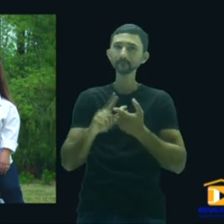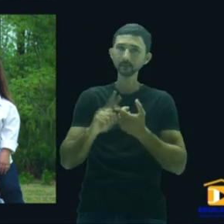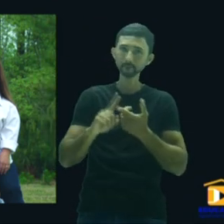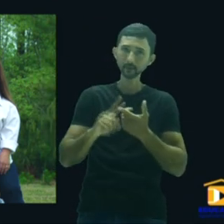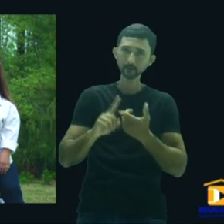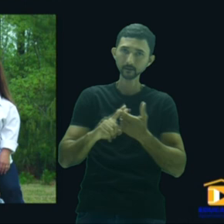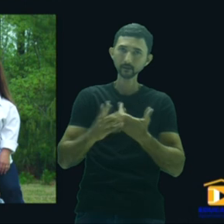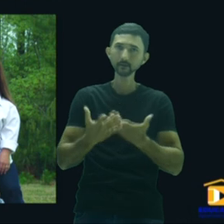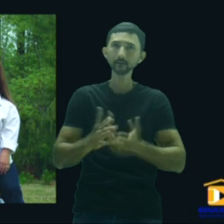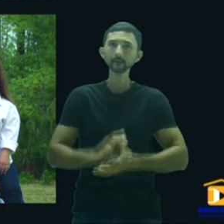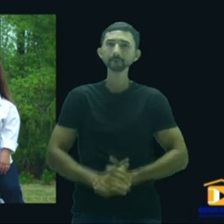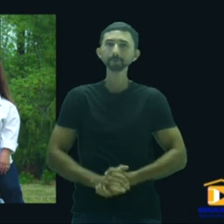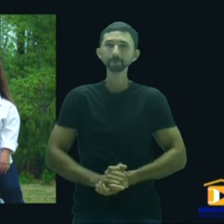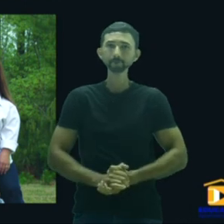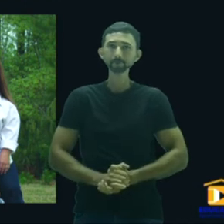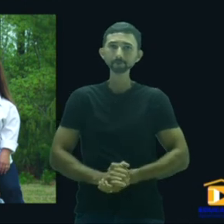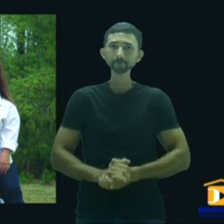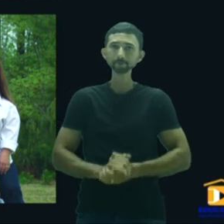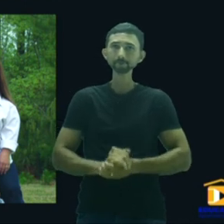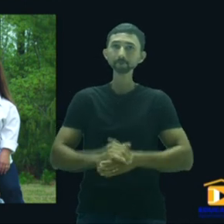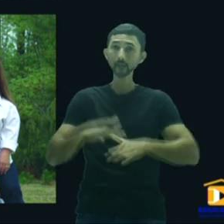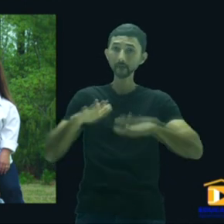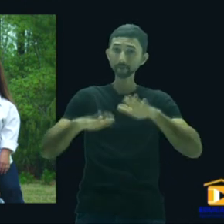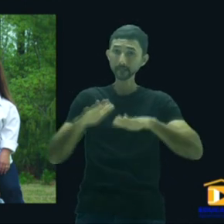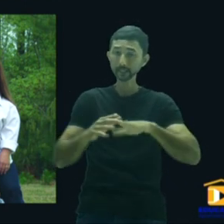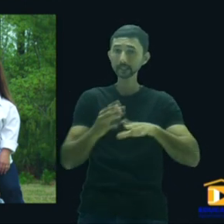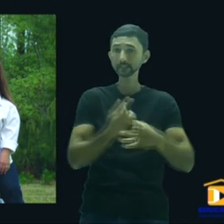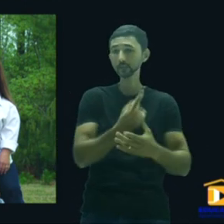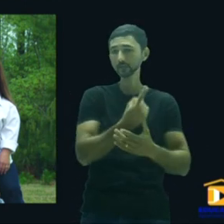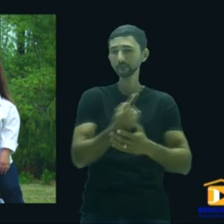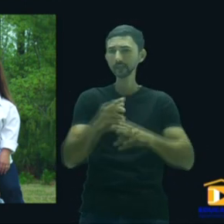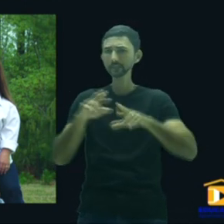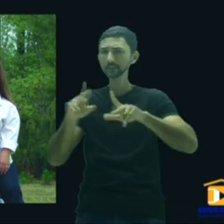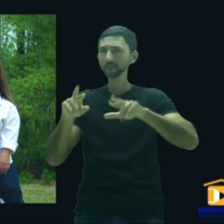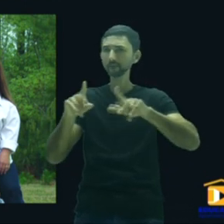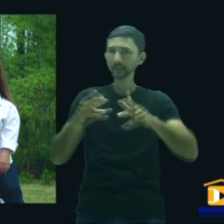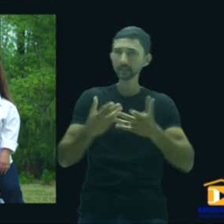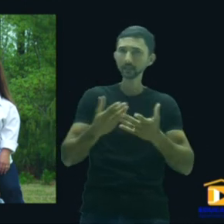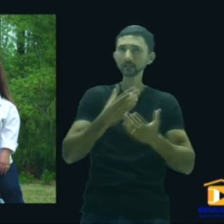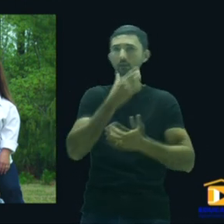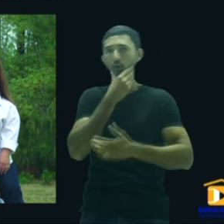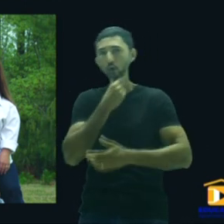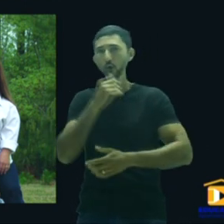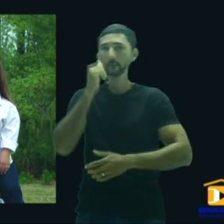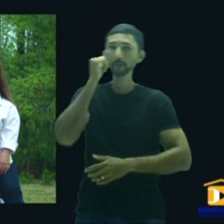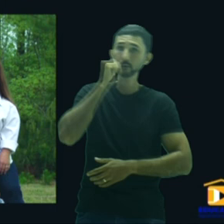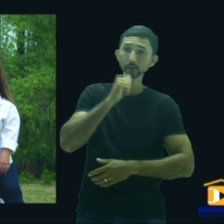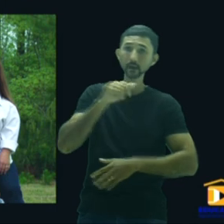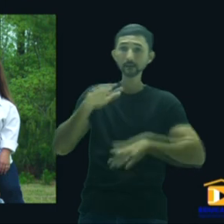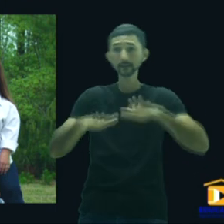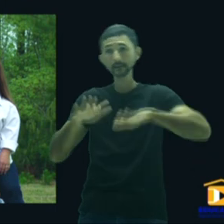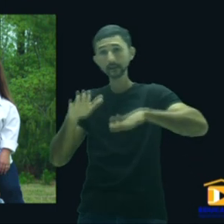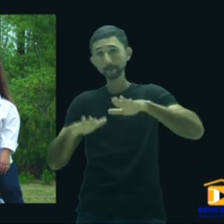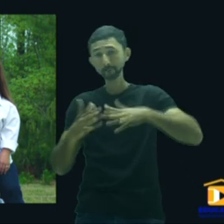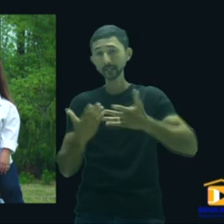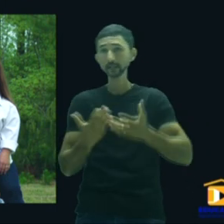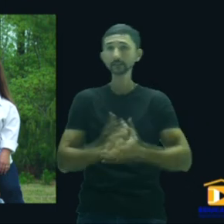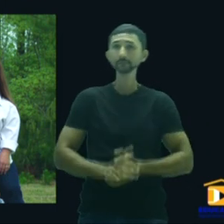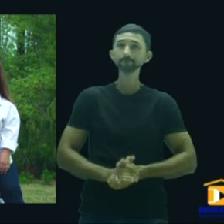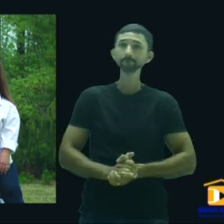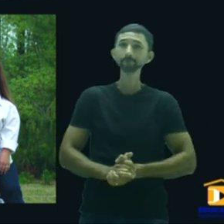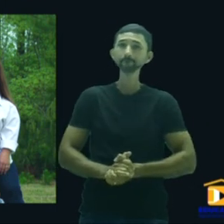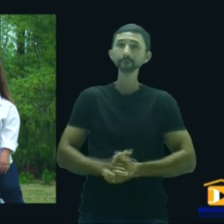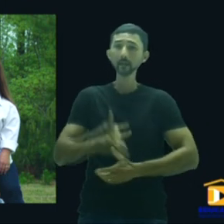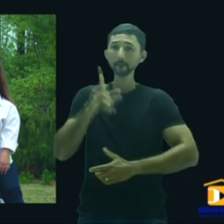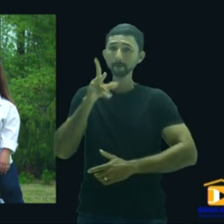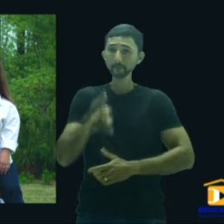apesar da expressão dele ser diferente em homens e mulheres, porque depende de um hormônio, mas é um